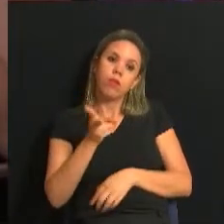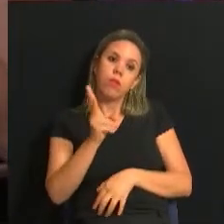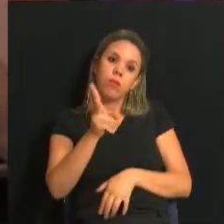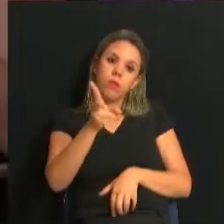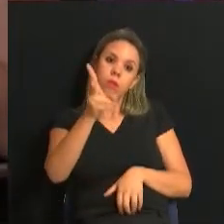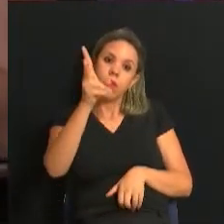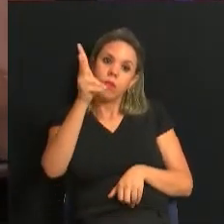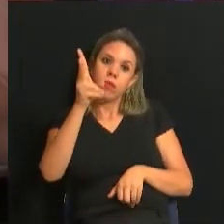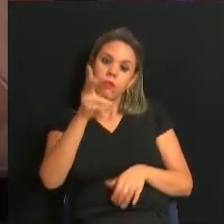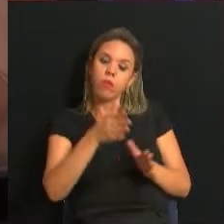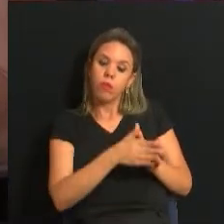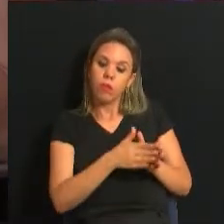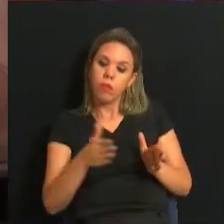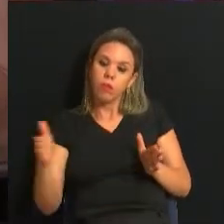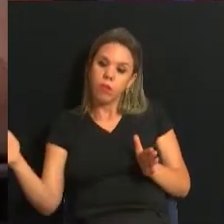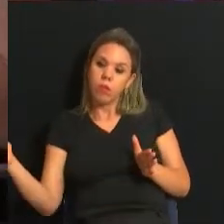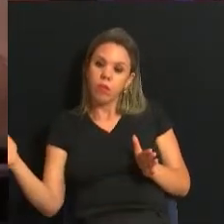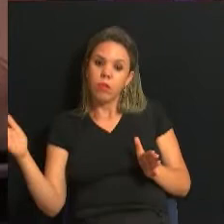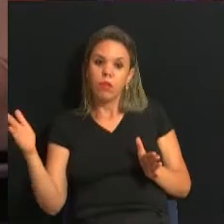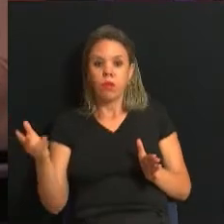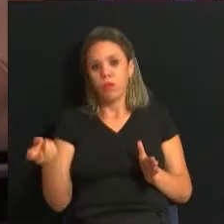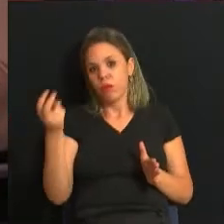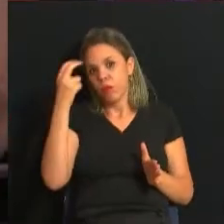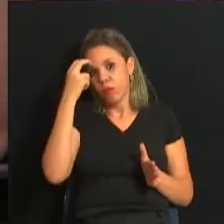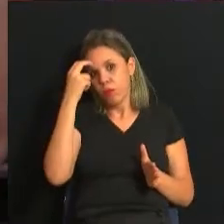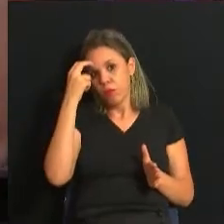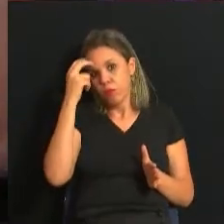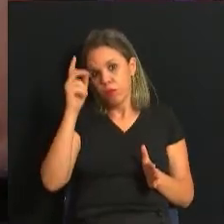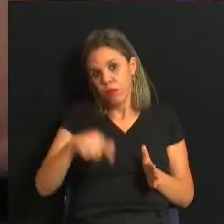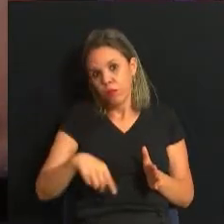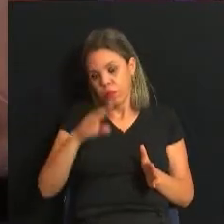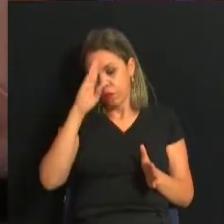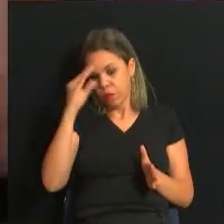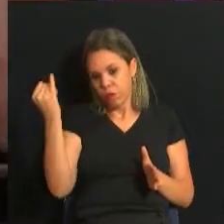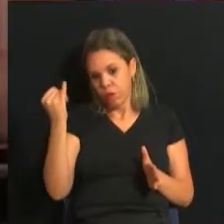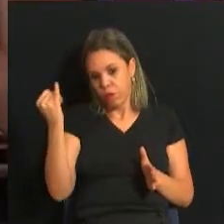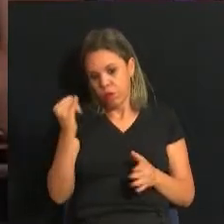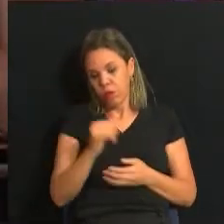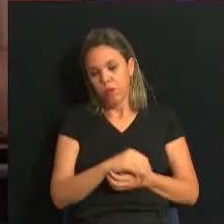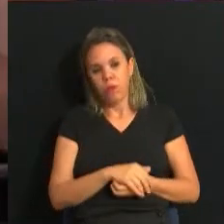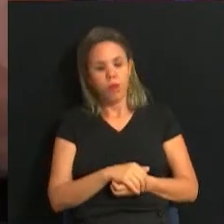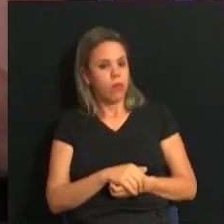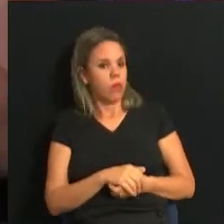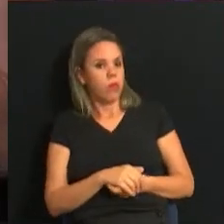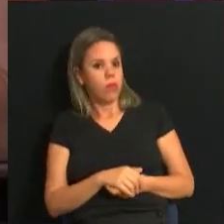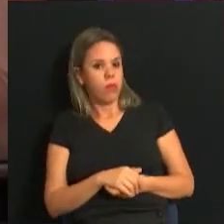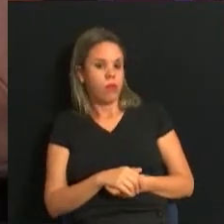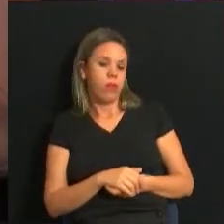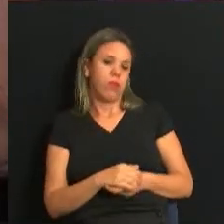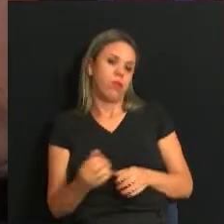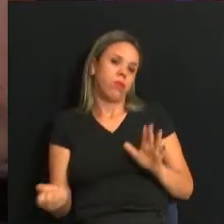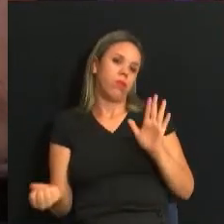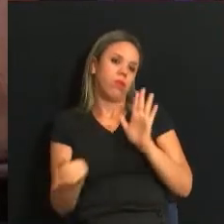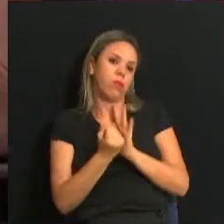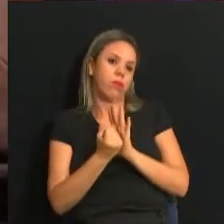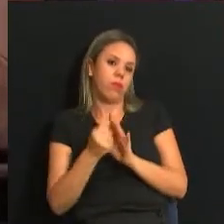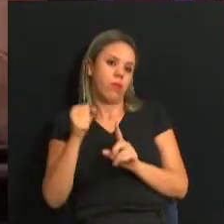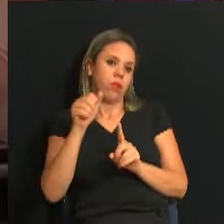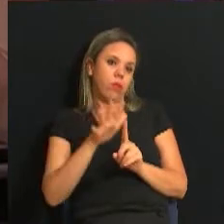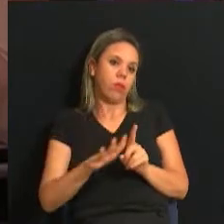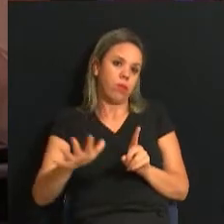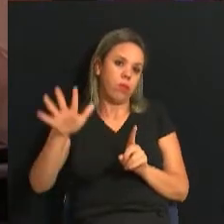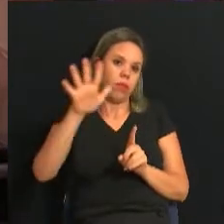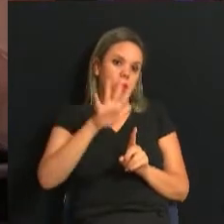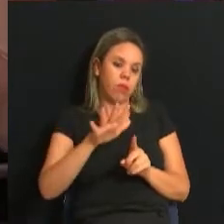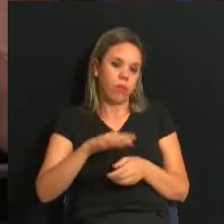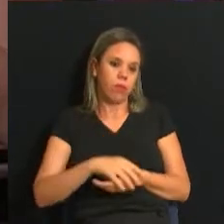nessa jornada, né? Eu acho que a cultura ela é fundamental, né, é um marco para toda a sociedade. Então,